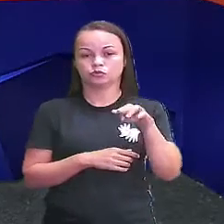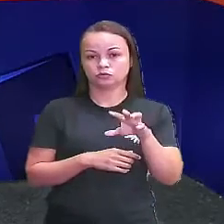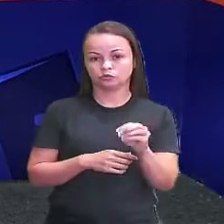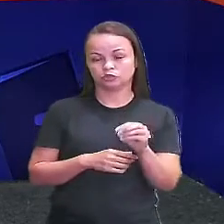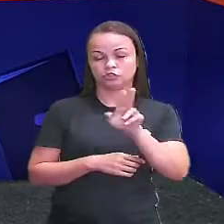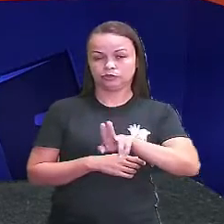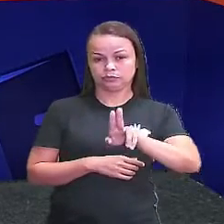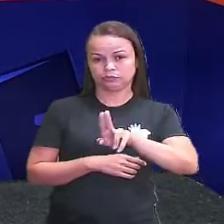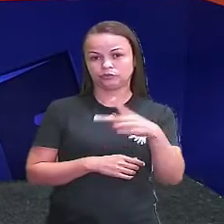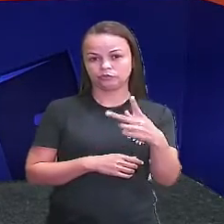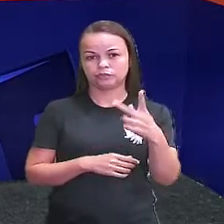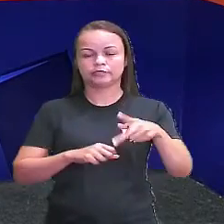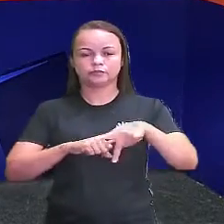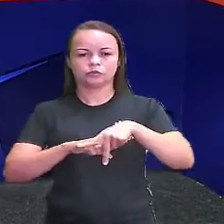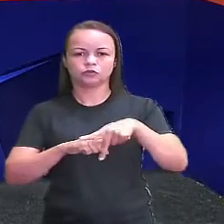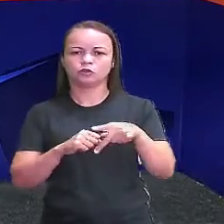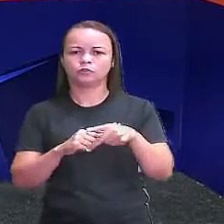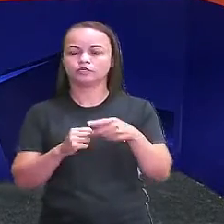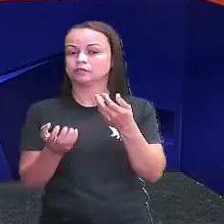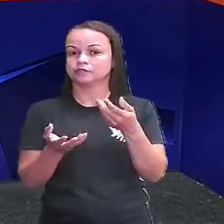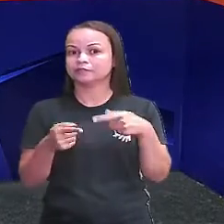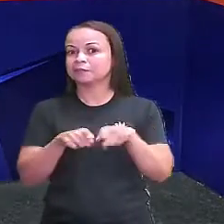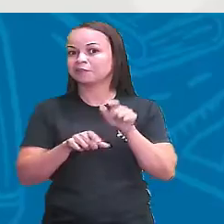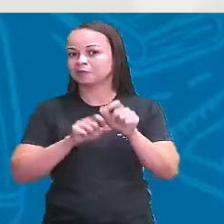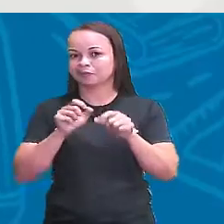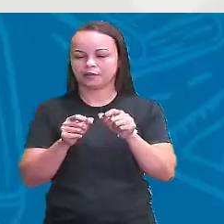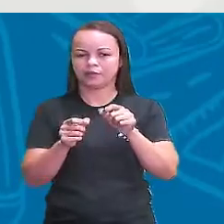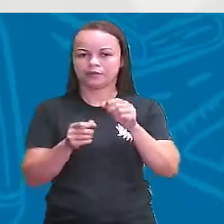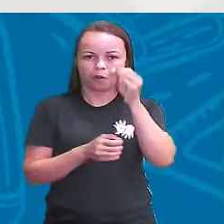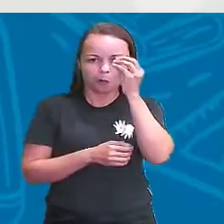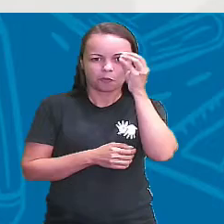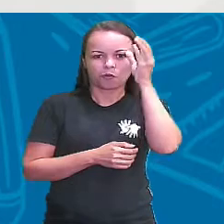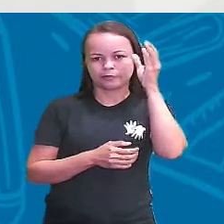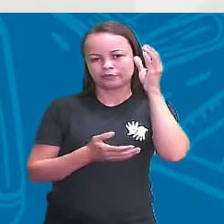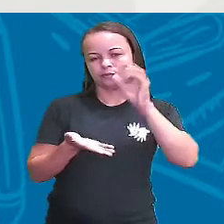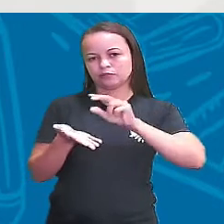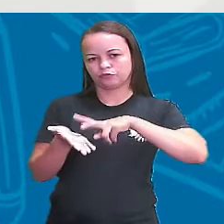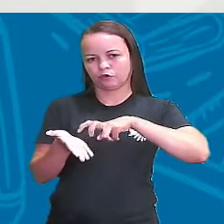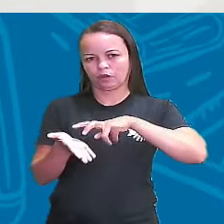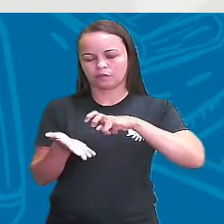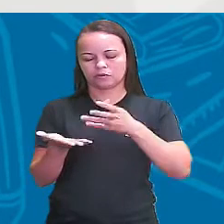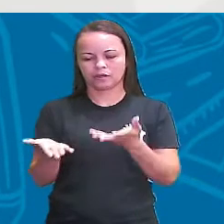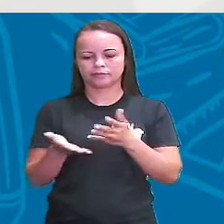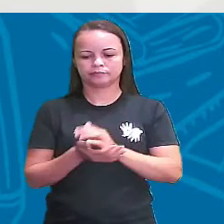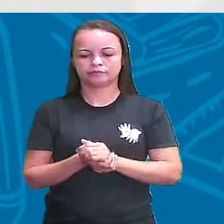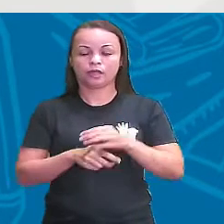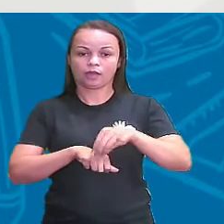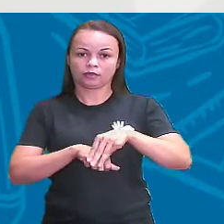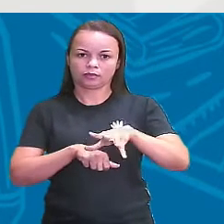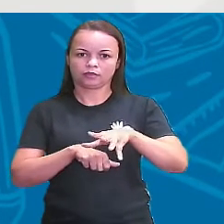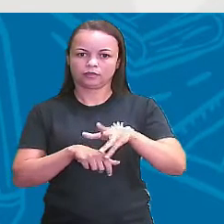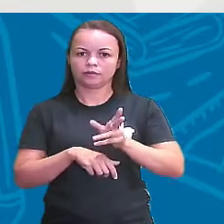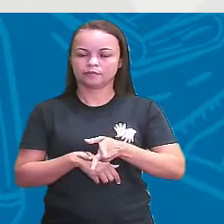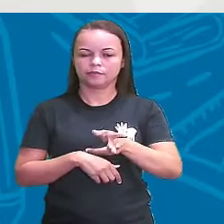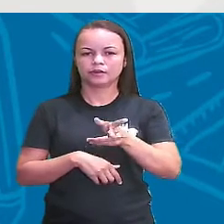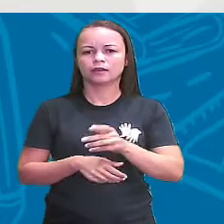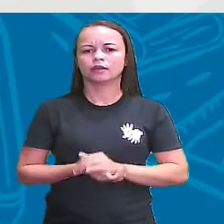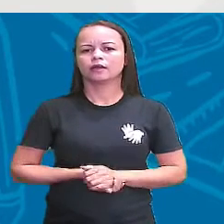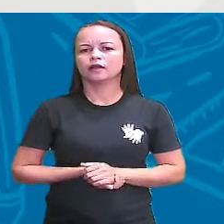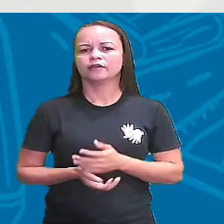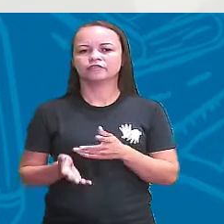claro, aumentar o nosso vocabulário. Então, vamos lá. Para a nossa dica de sempre, façam as